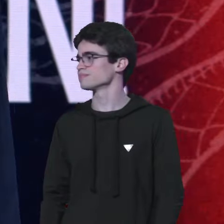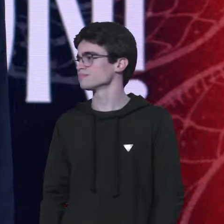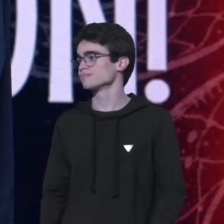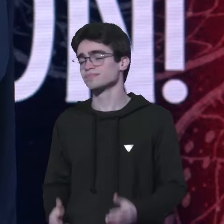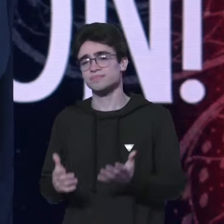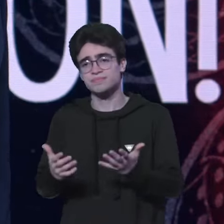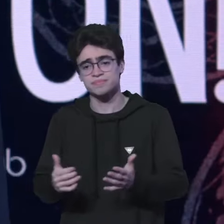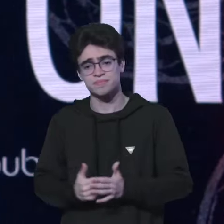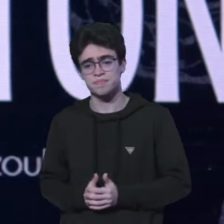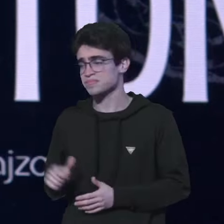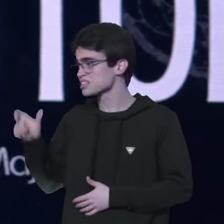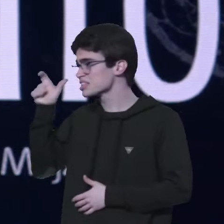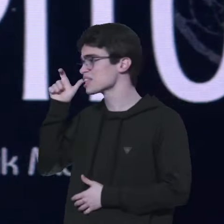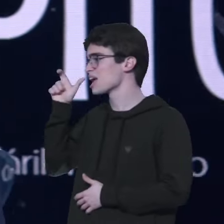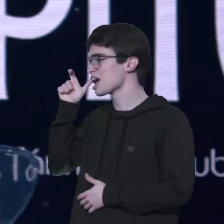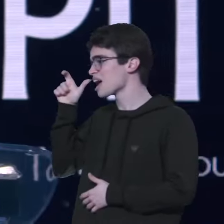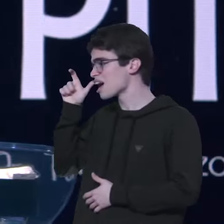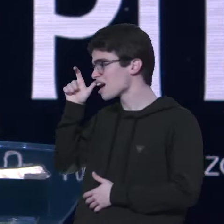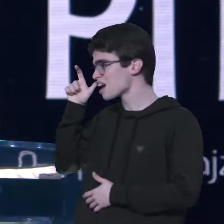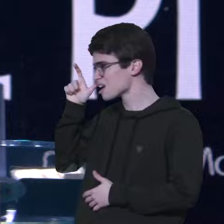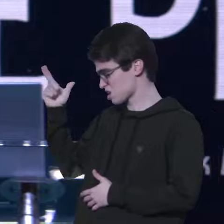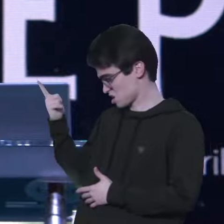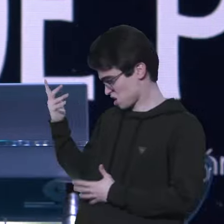Mas Satanás não vai nos vencer.